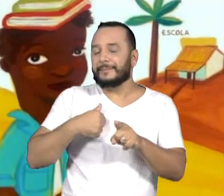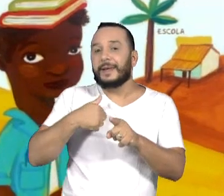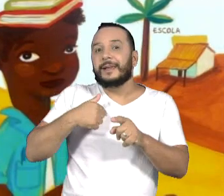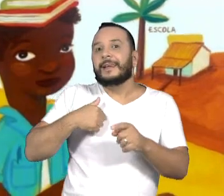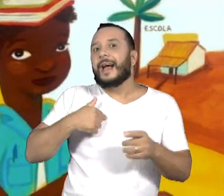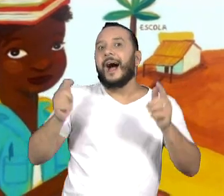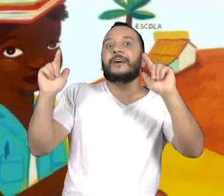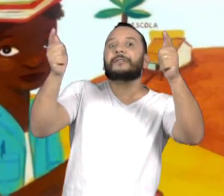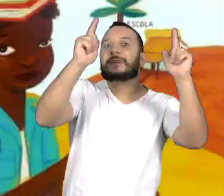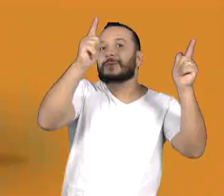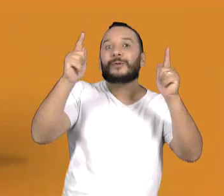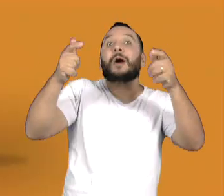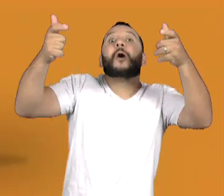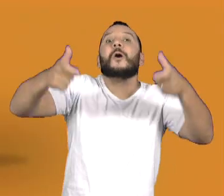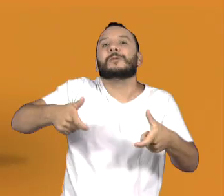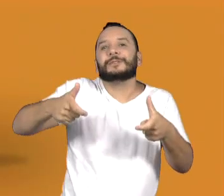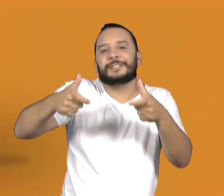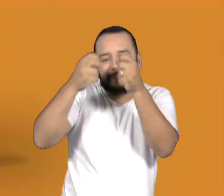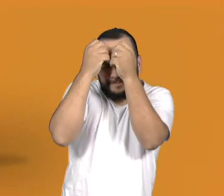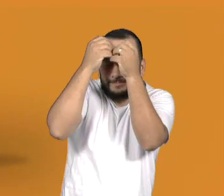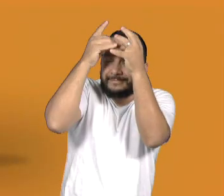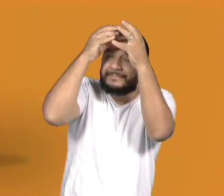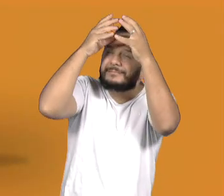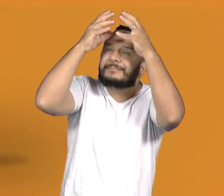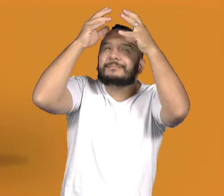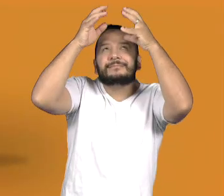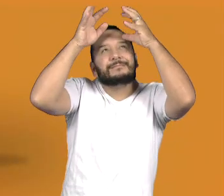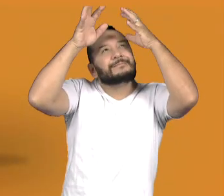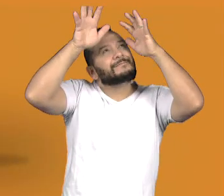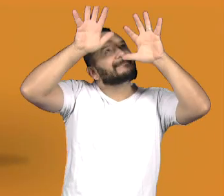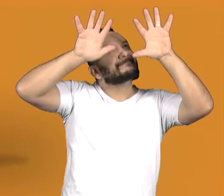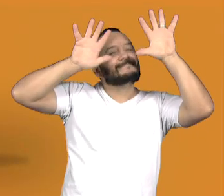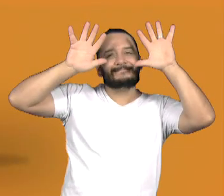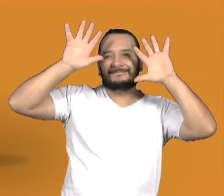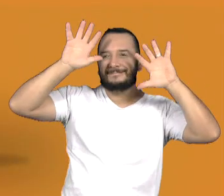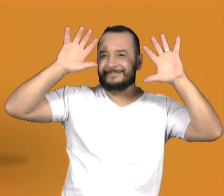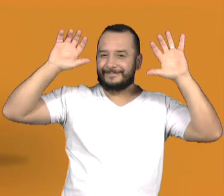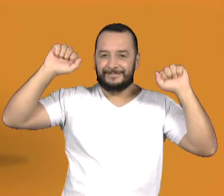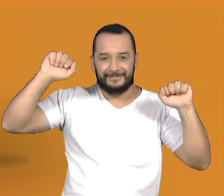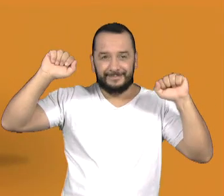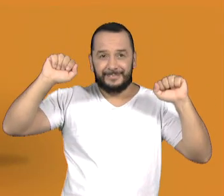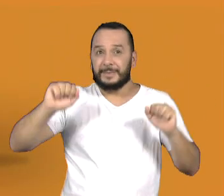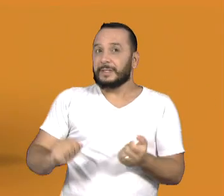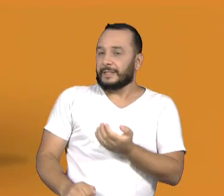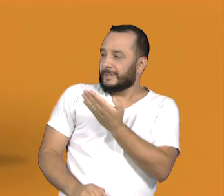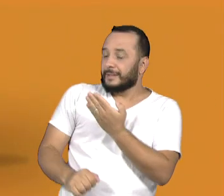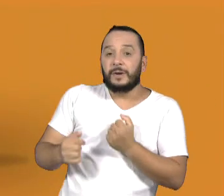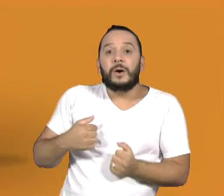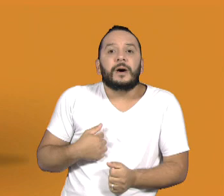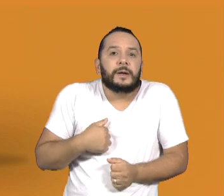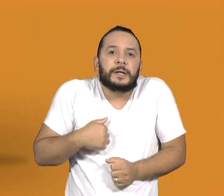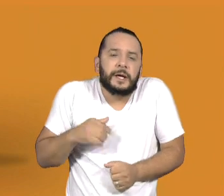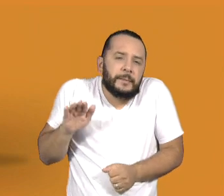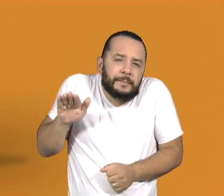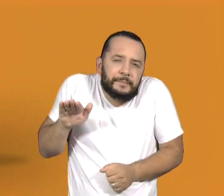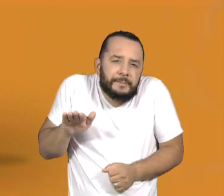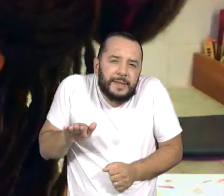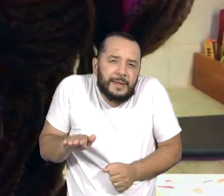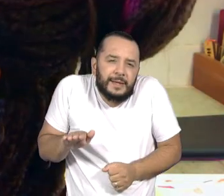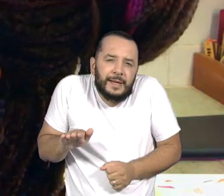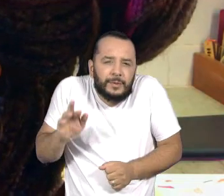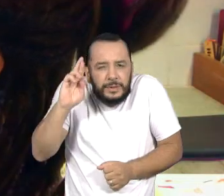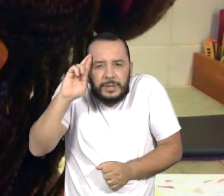acontecem mesmo e na mente de quem as lê a jornada do pequeno senhor tartaruga